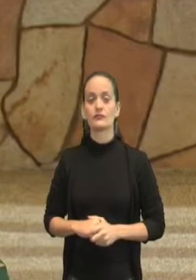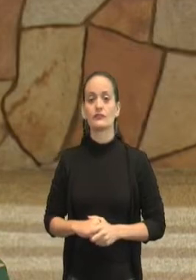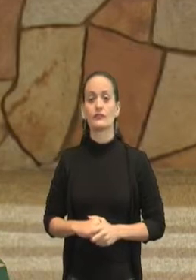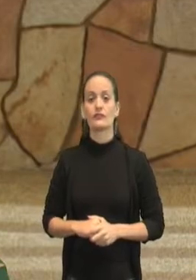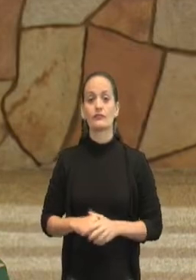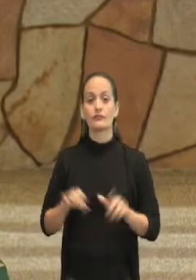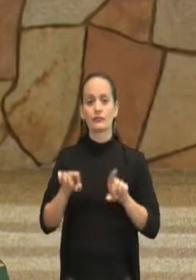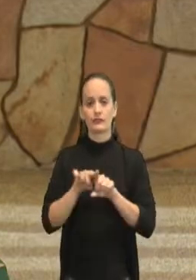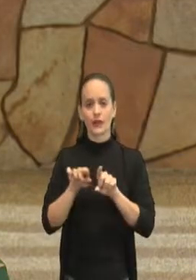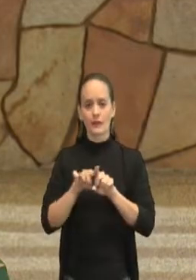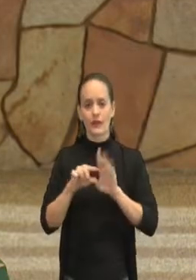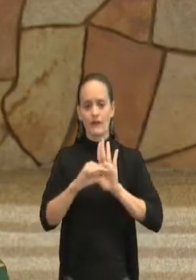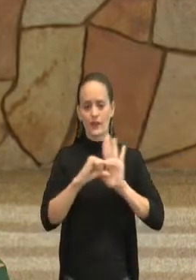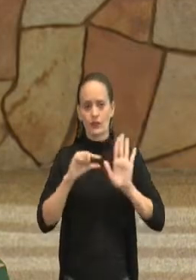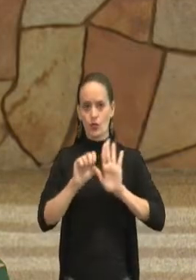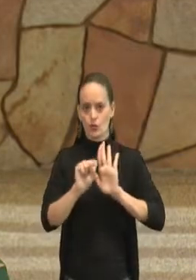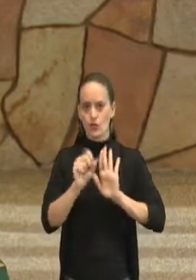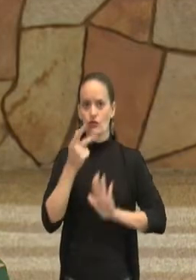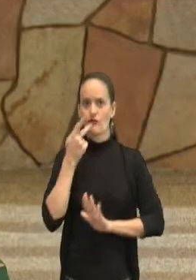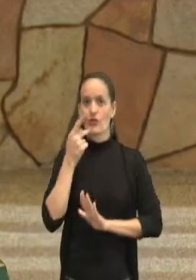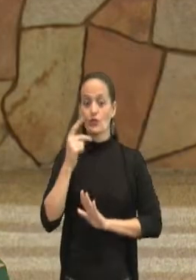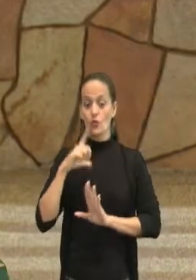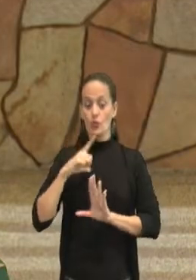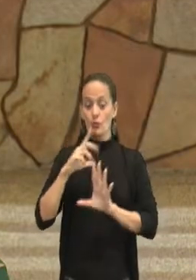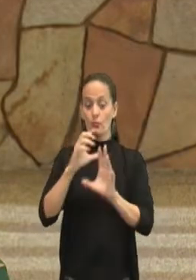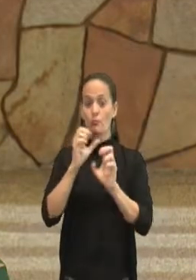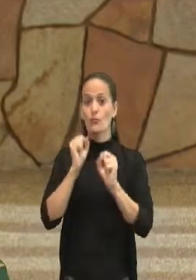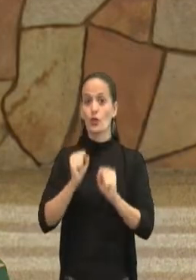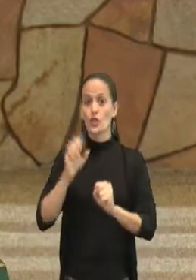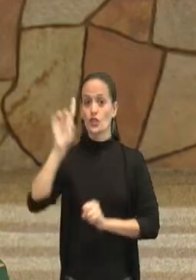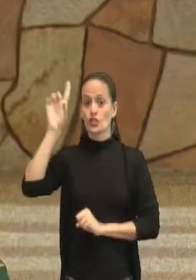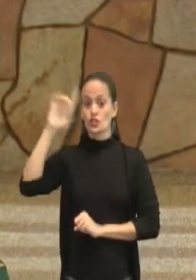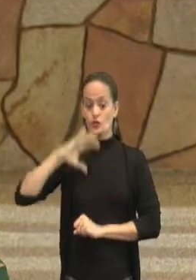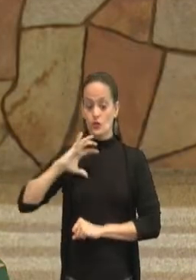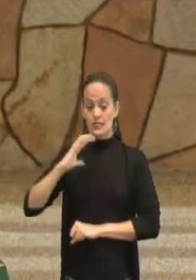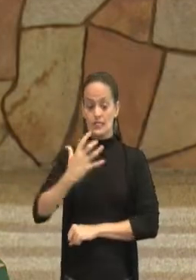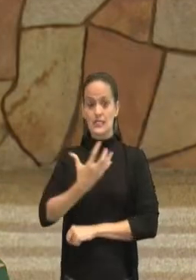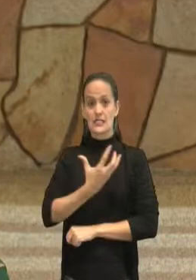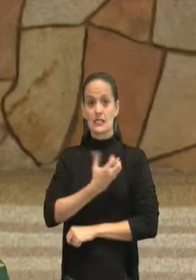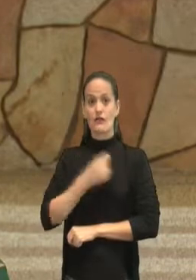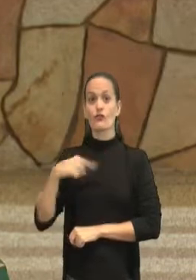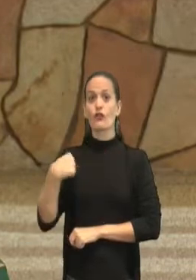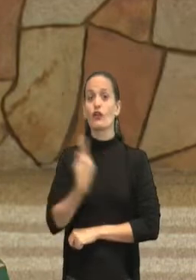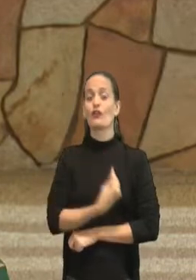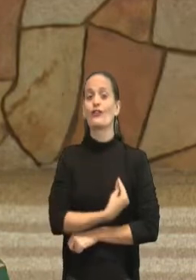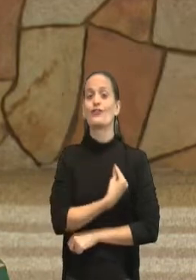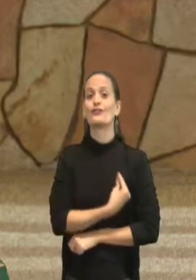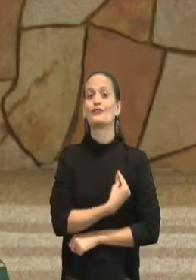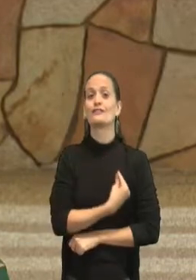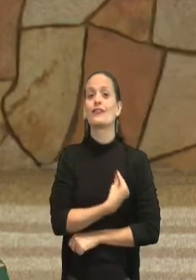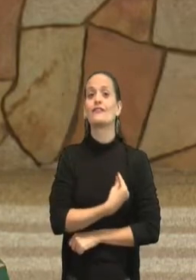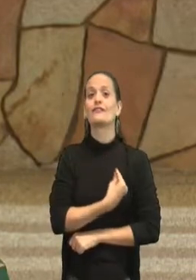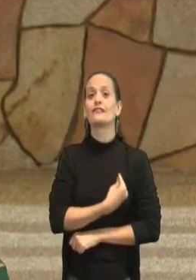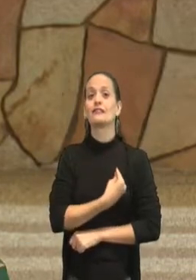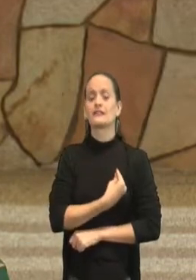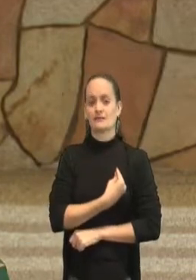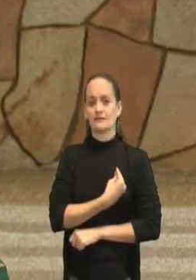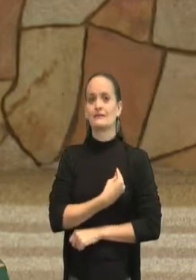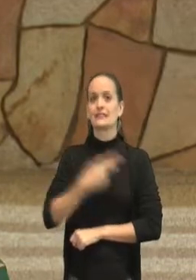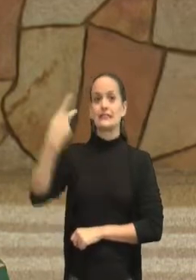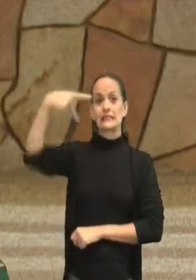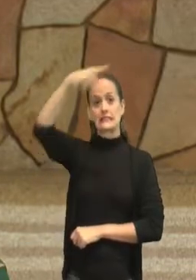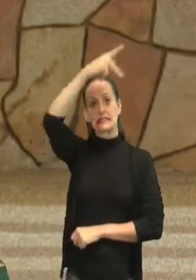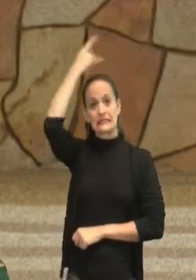No verso 8 ele diz: segundo o poder de Deus, que nos salvou e nos chamou com santa vocação, não segundo as